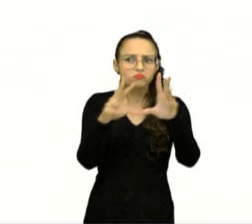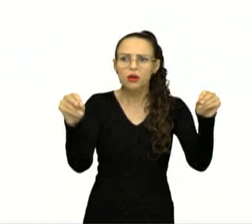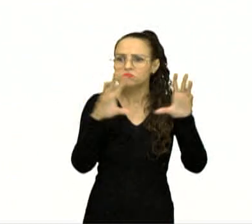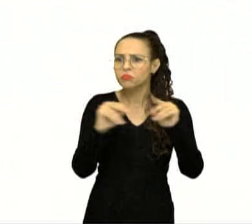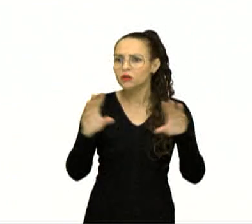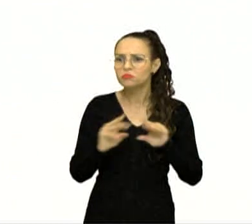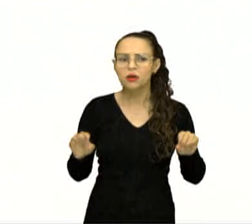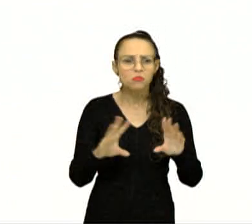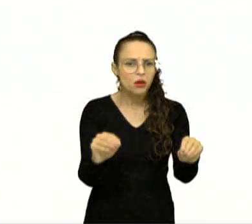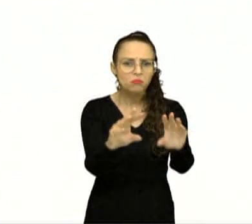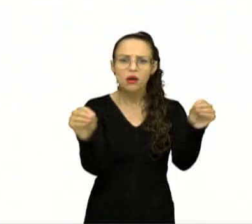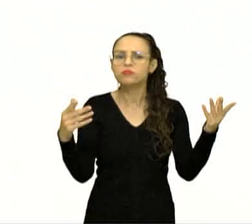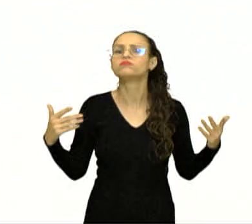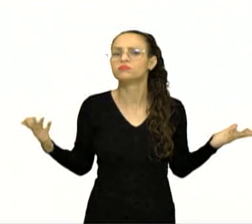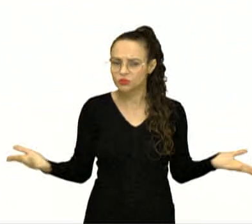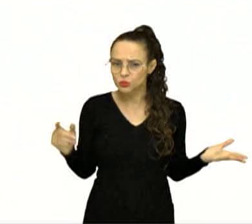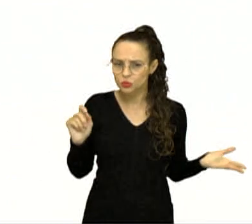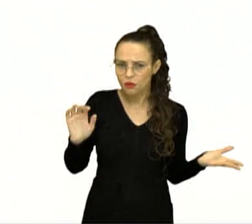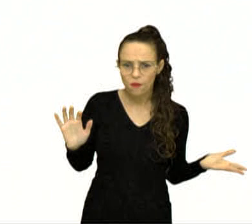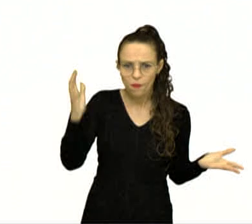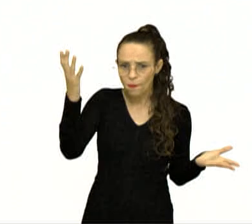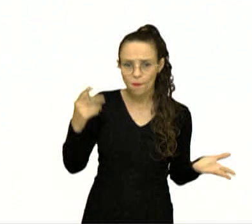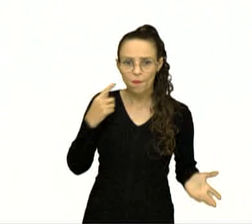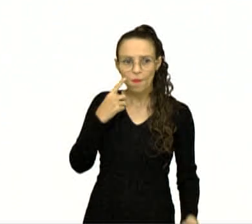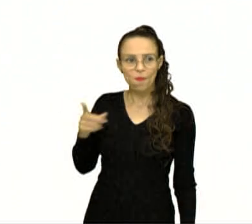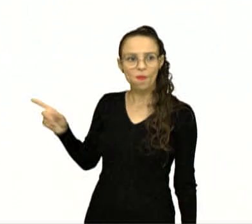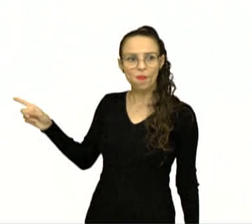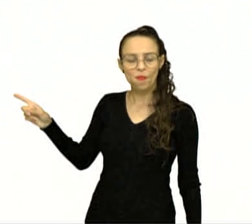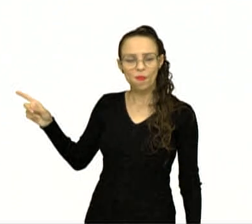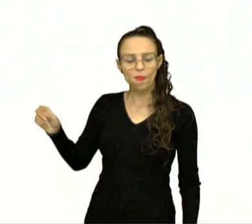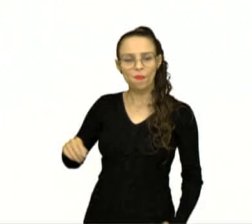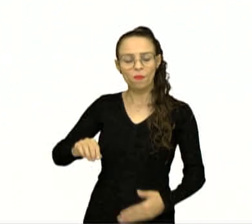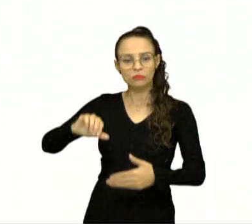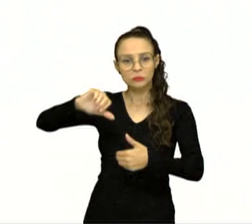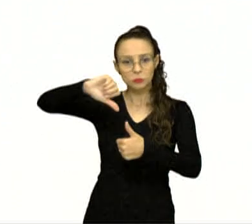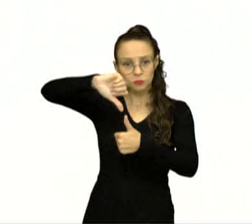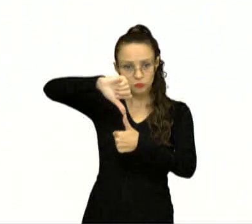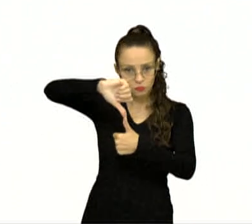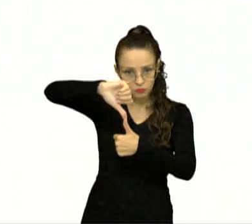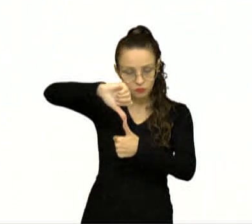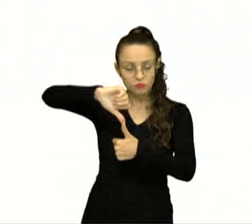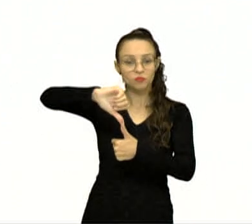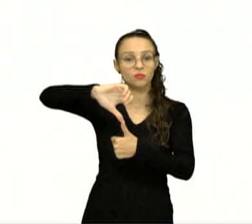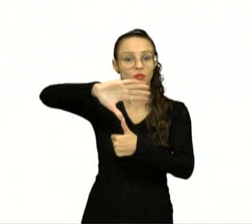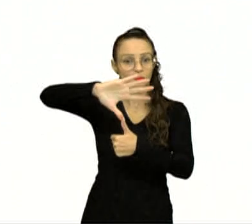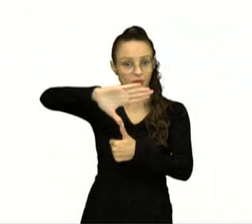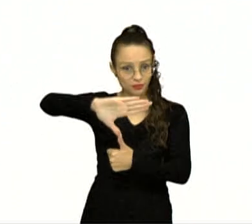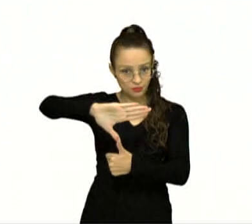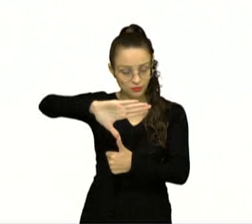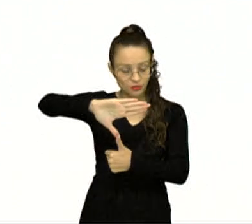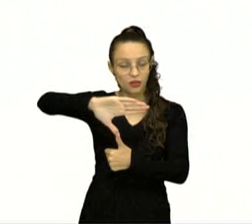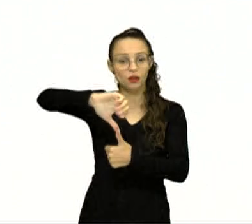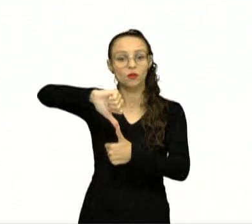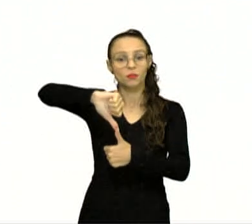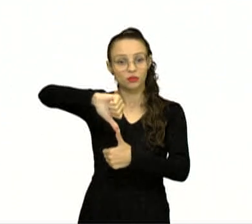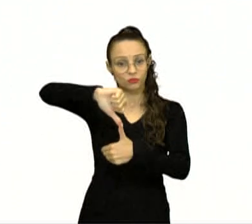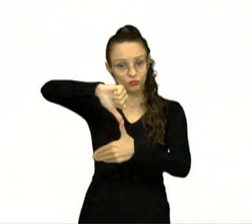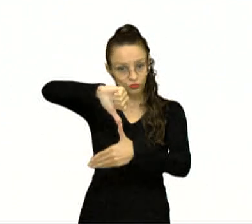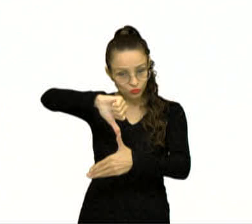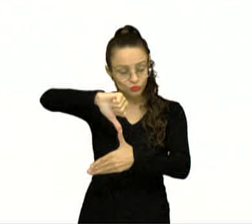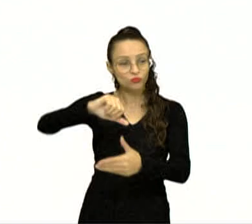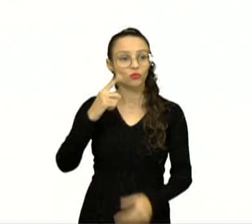extinguíssem? Observe o mapa, América Norte, Central, América do Sul, né? Você tem aqui